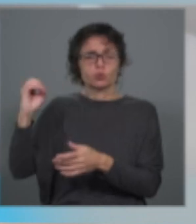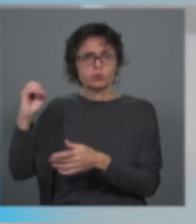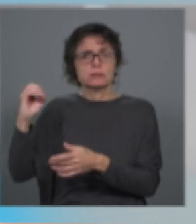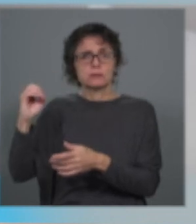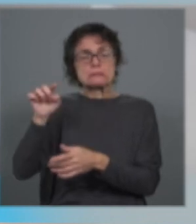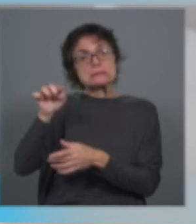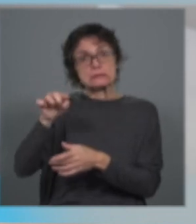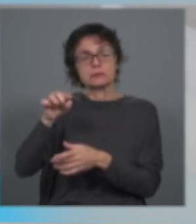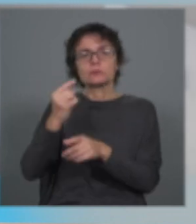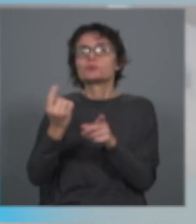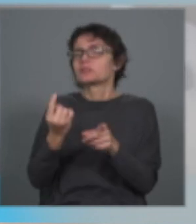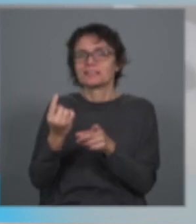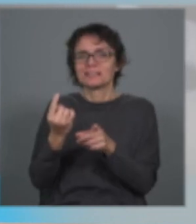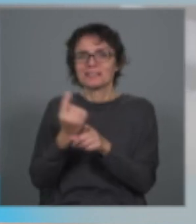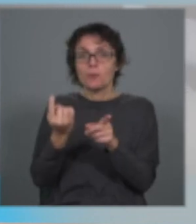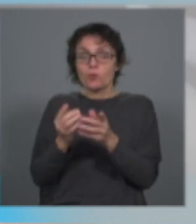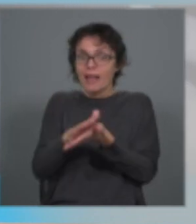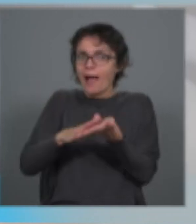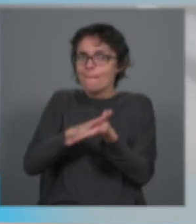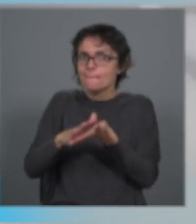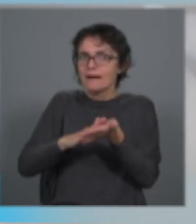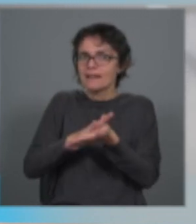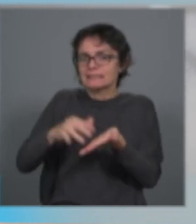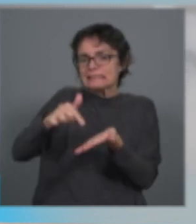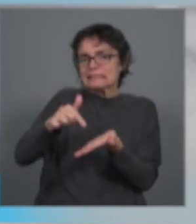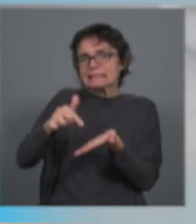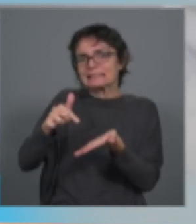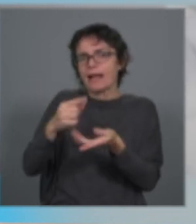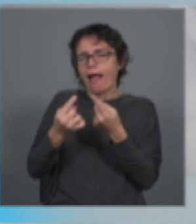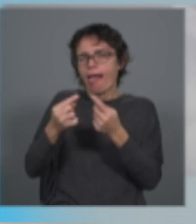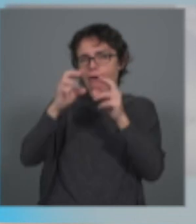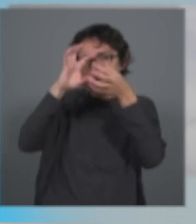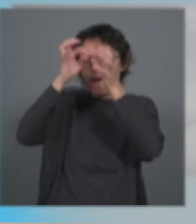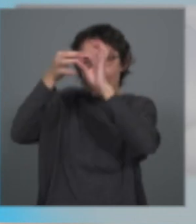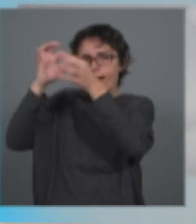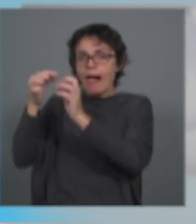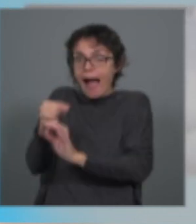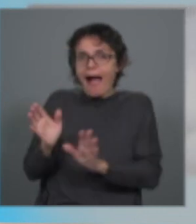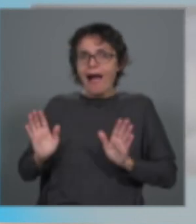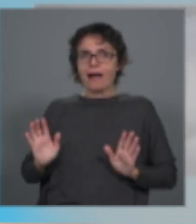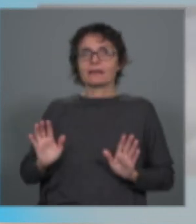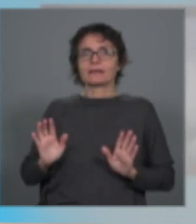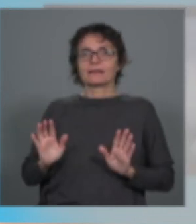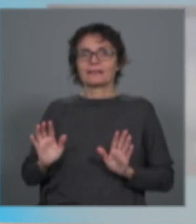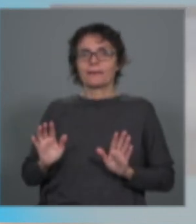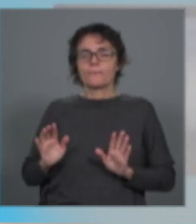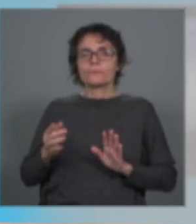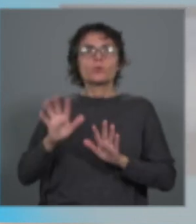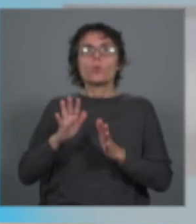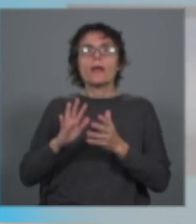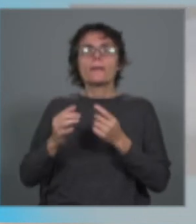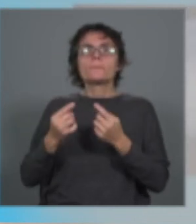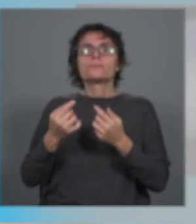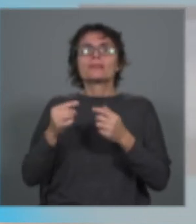um racional qualquer, não é por detrás. Os racionais não estão atrás, como aqui o ecrã verde, não é? Os racionais